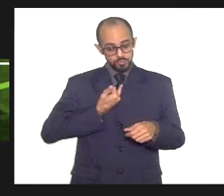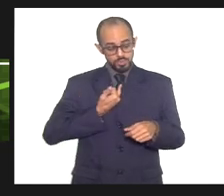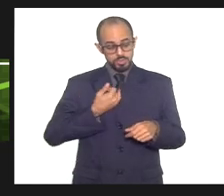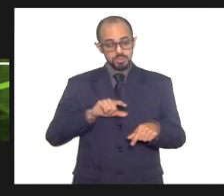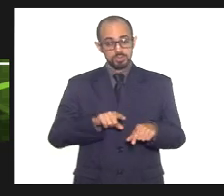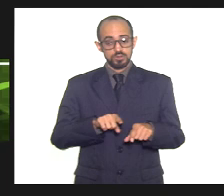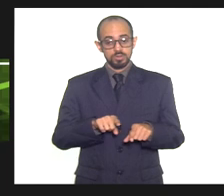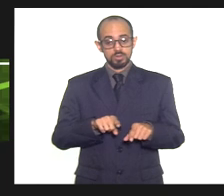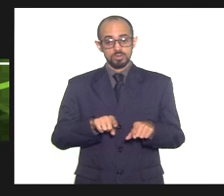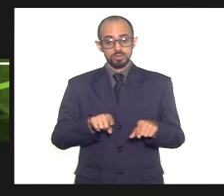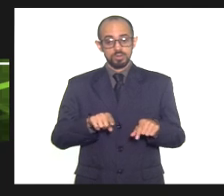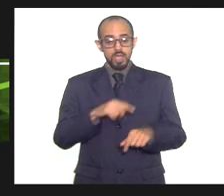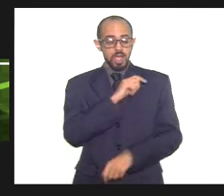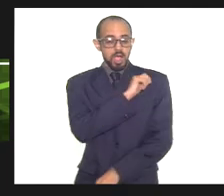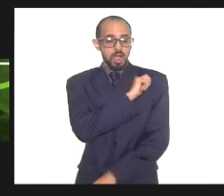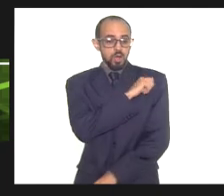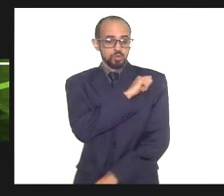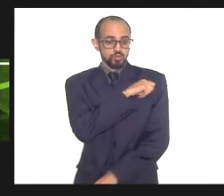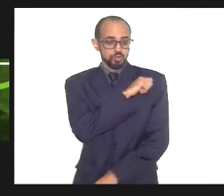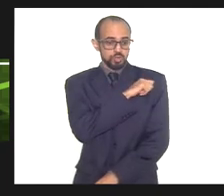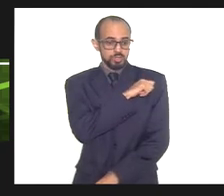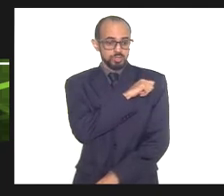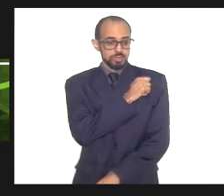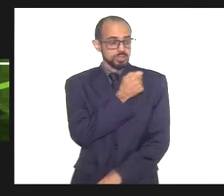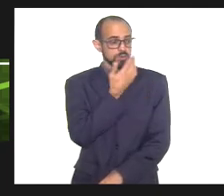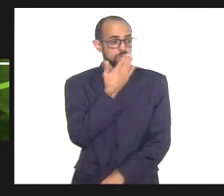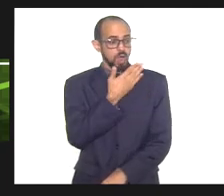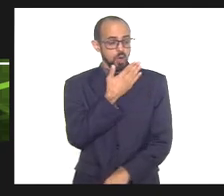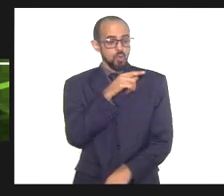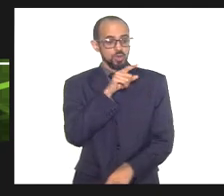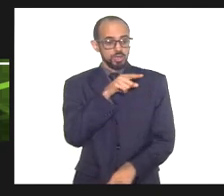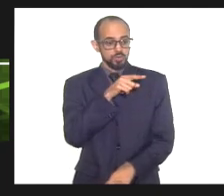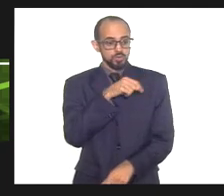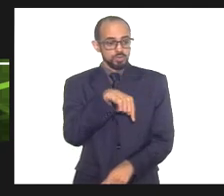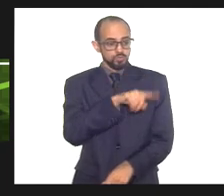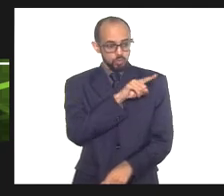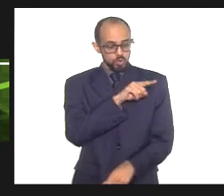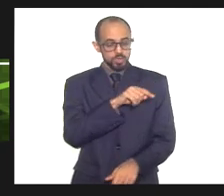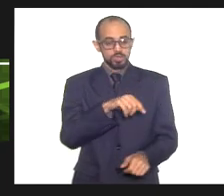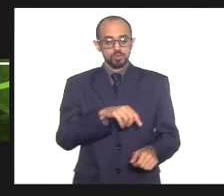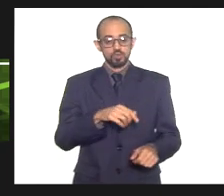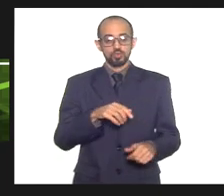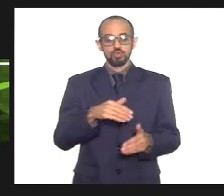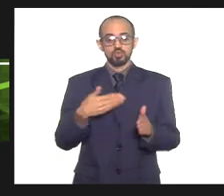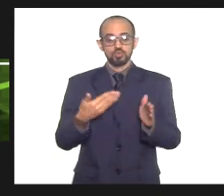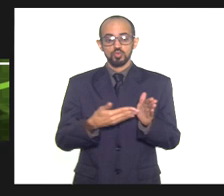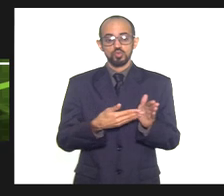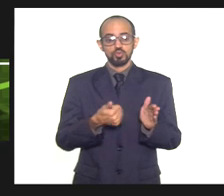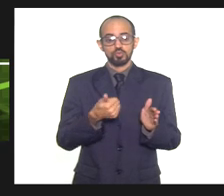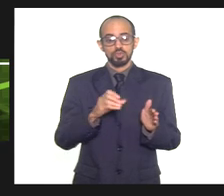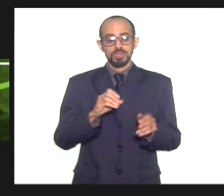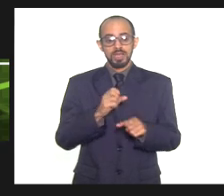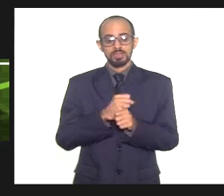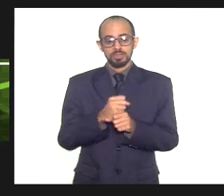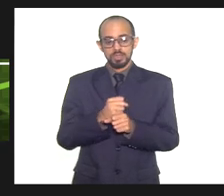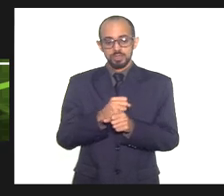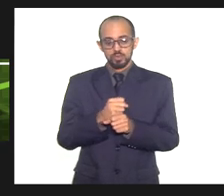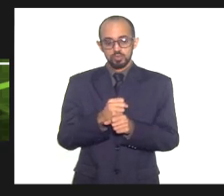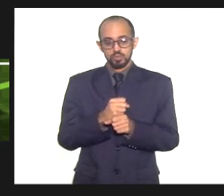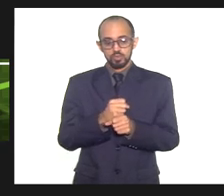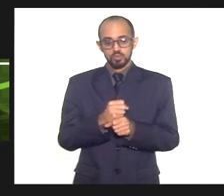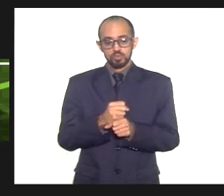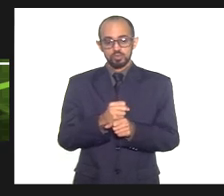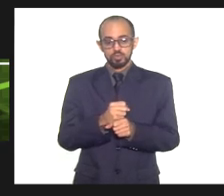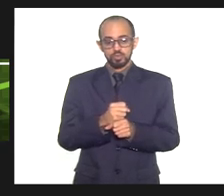que auditorias receberam na última década dos órgãos oficiais do